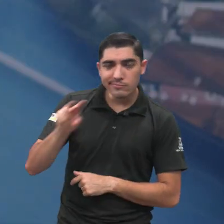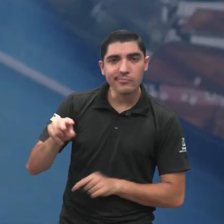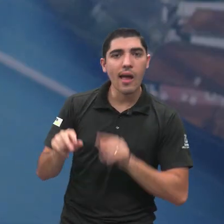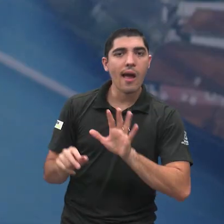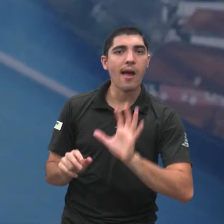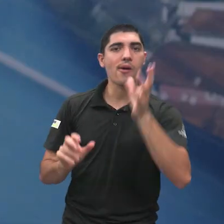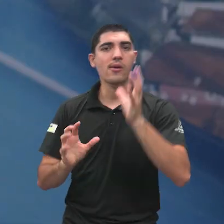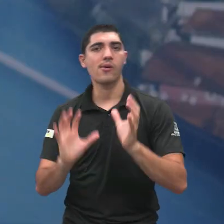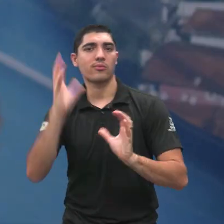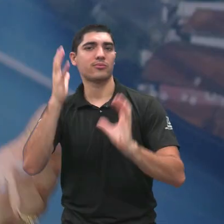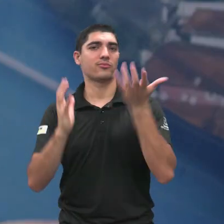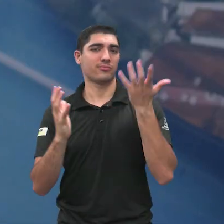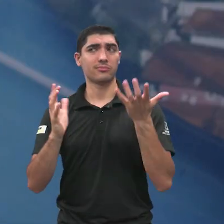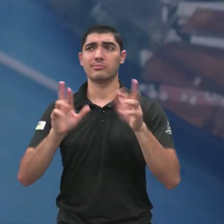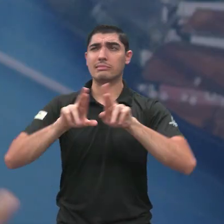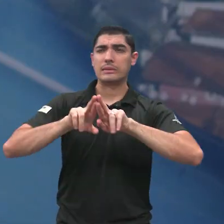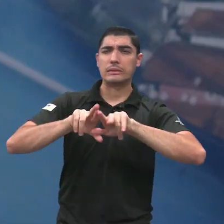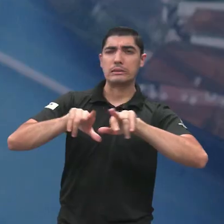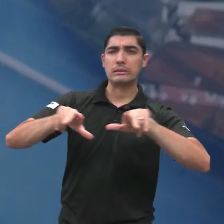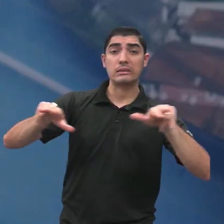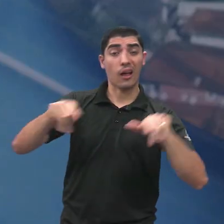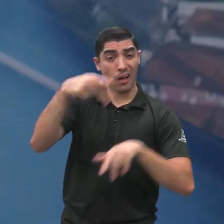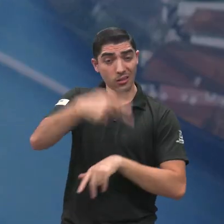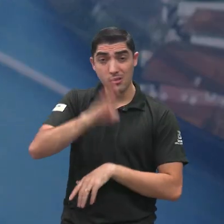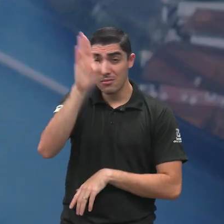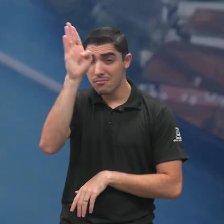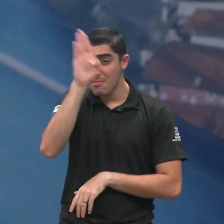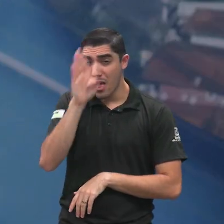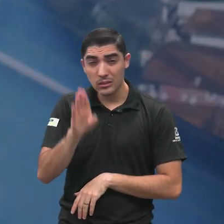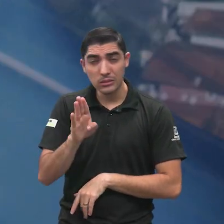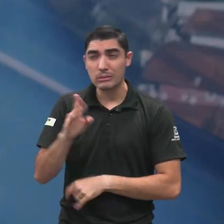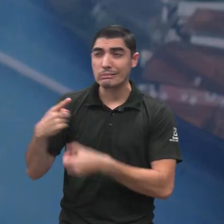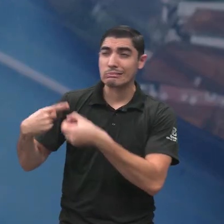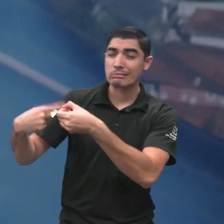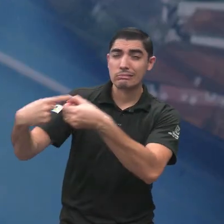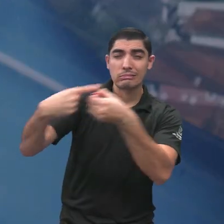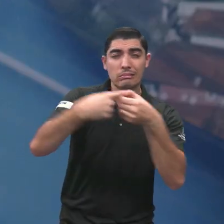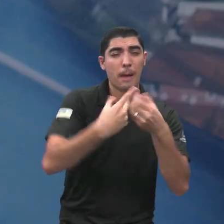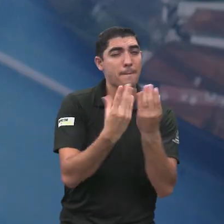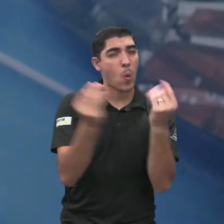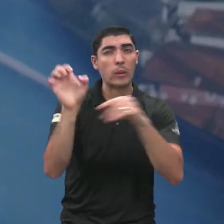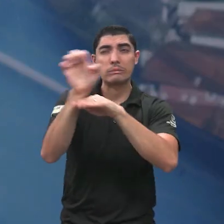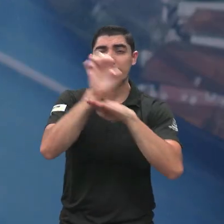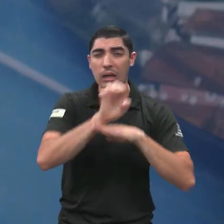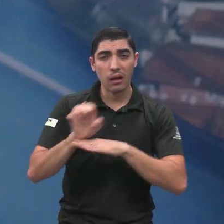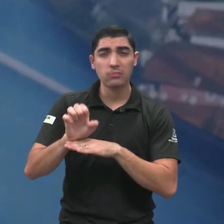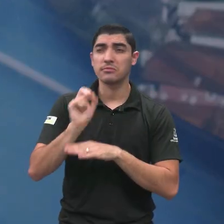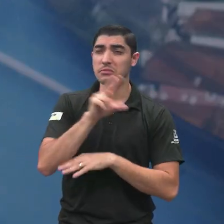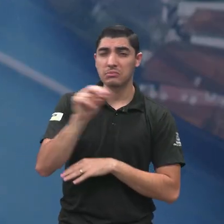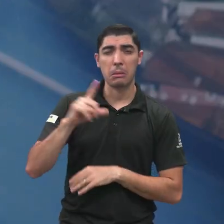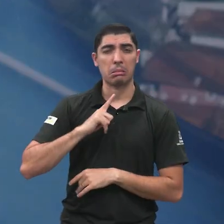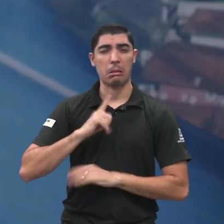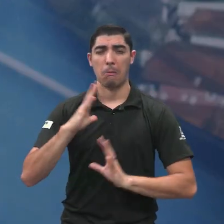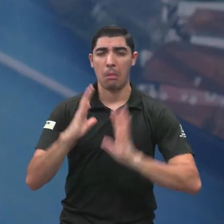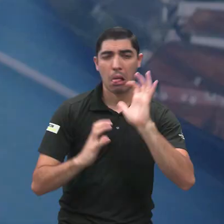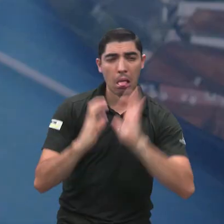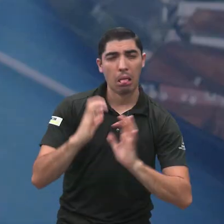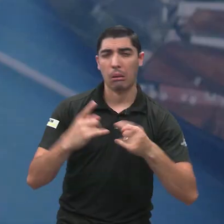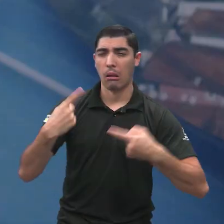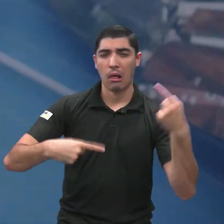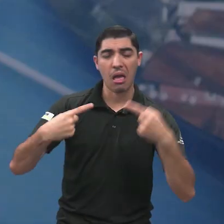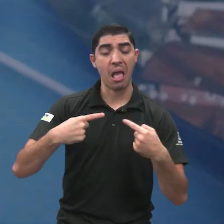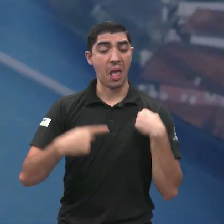lado, em todo lugar do país. E são muitas brigas, né? Muitos conflitos entre essas questões de guarda,